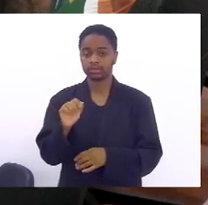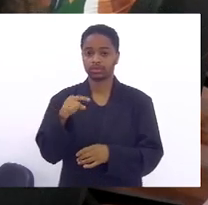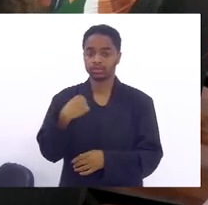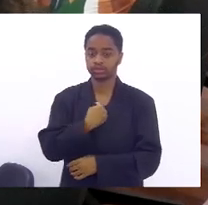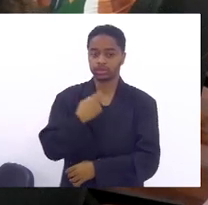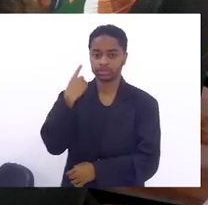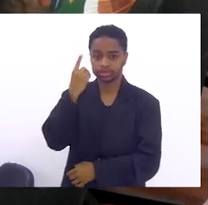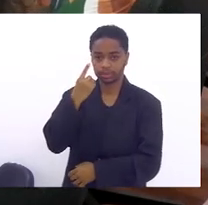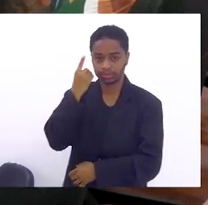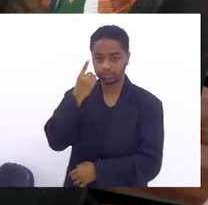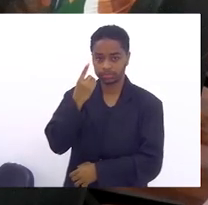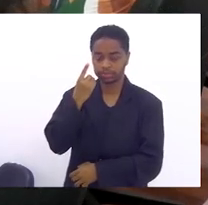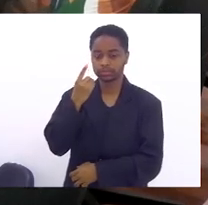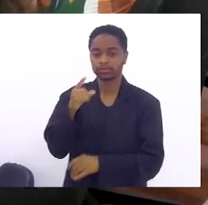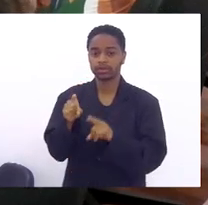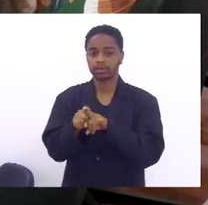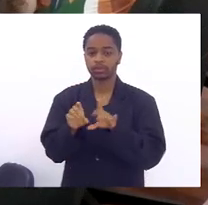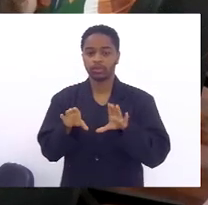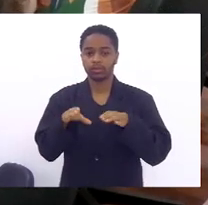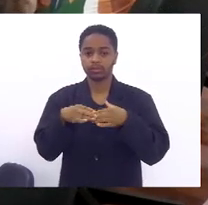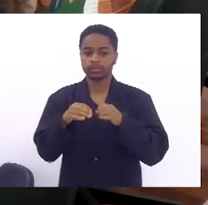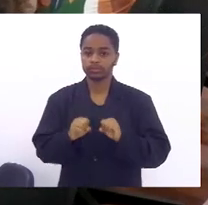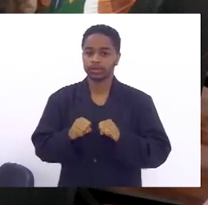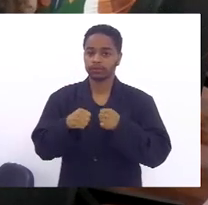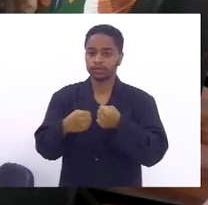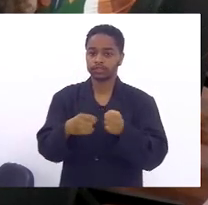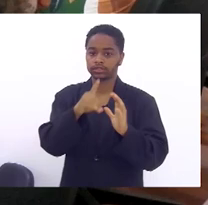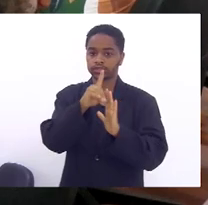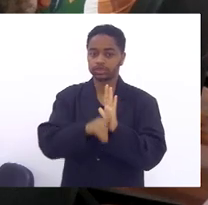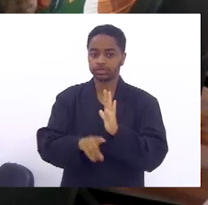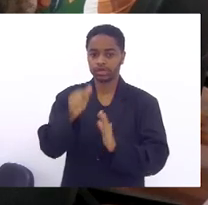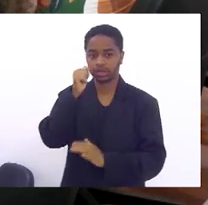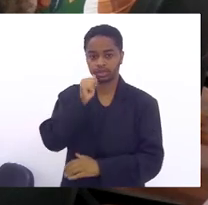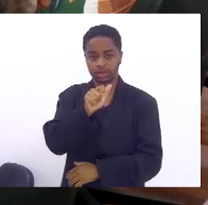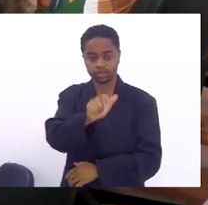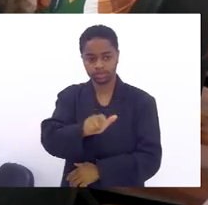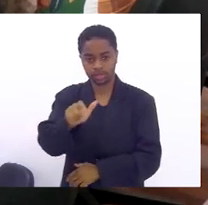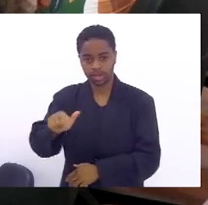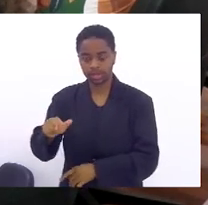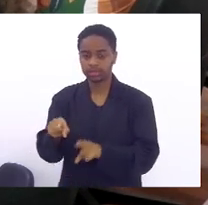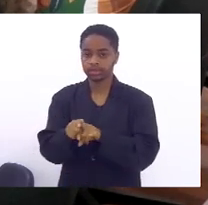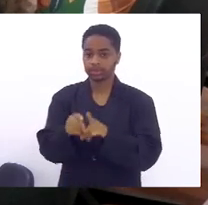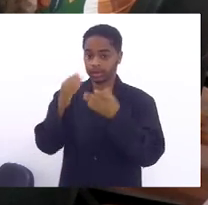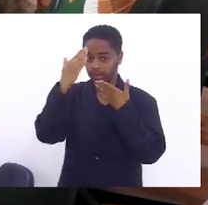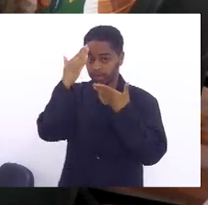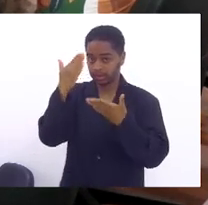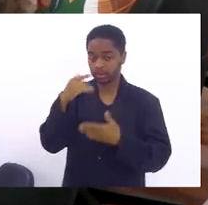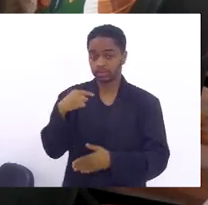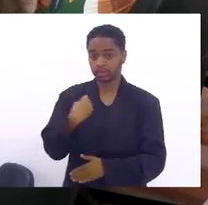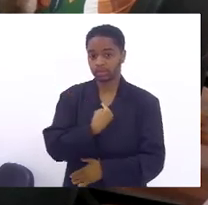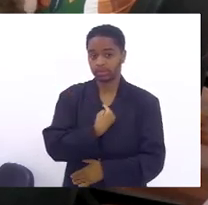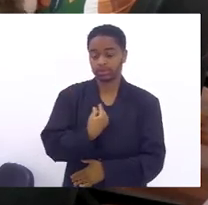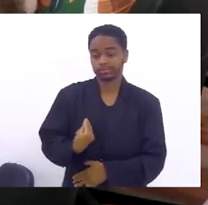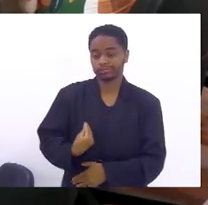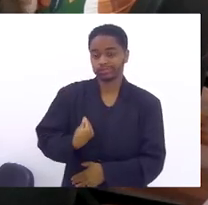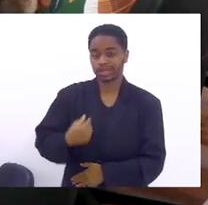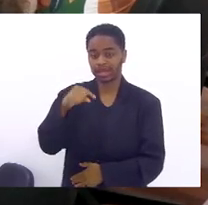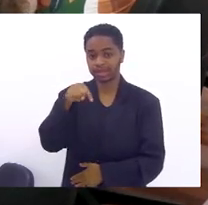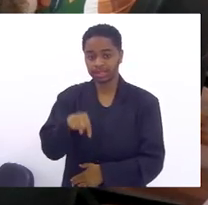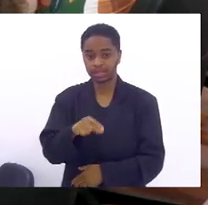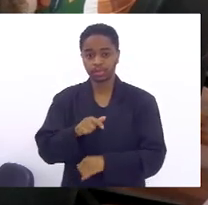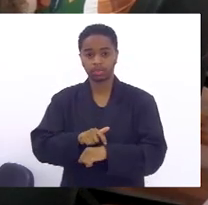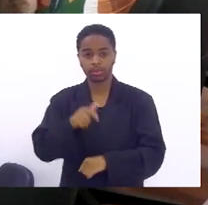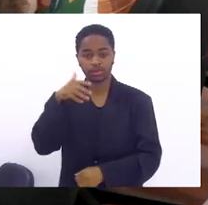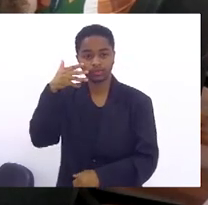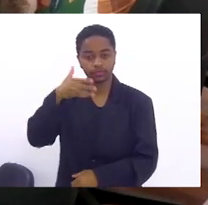deputada toda a comissão de defesa dos direitos das mulheres agradeço estarmos aqui nesse momento de fala nesse